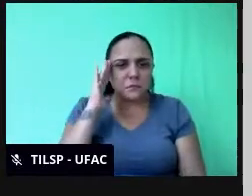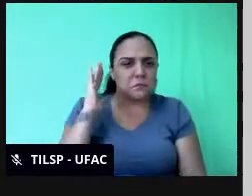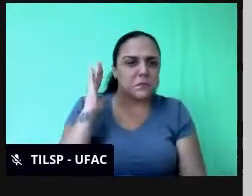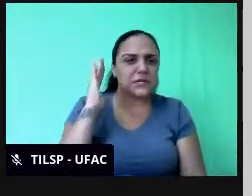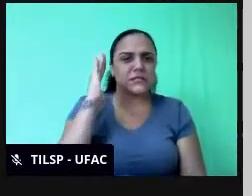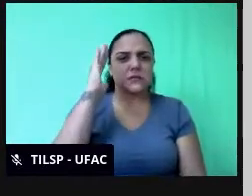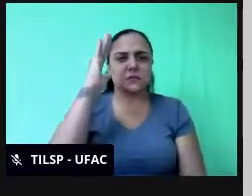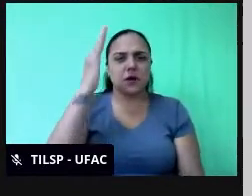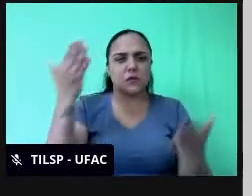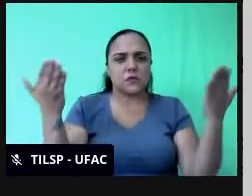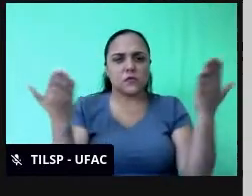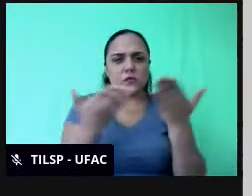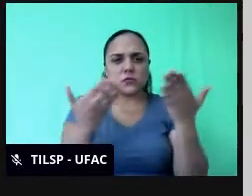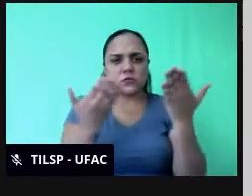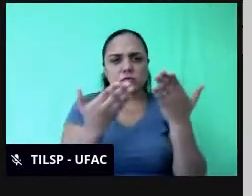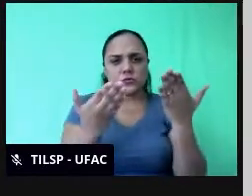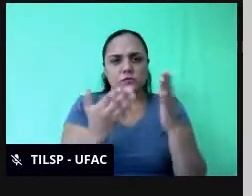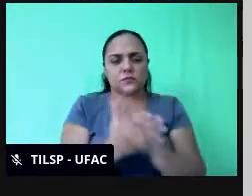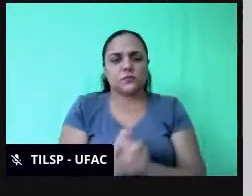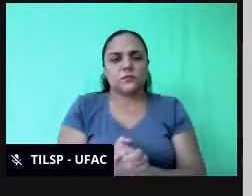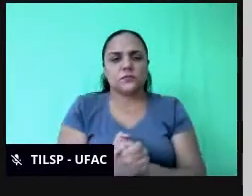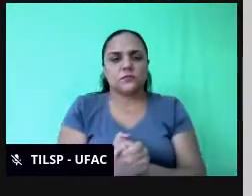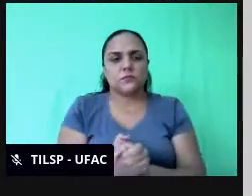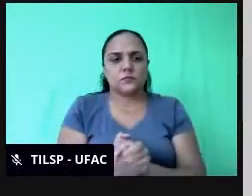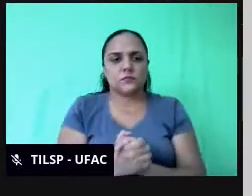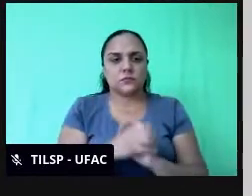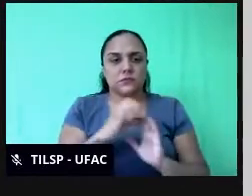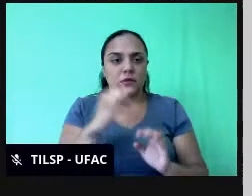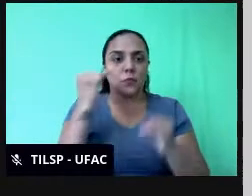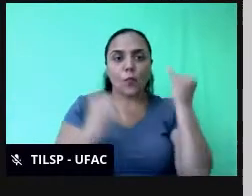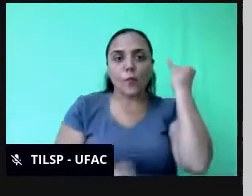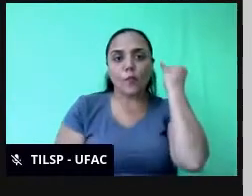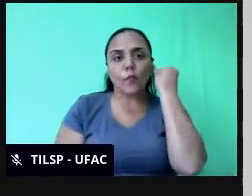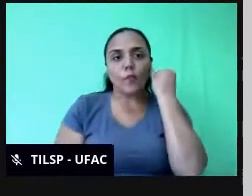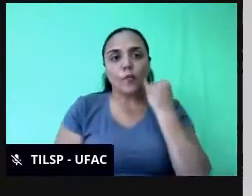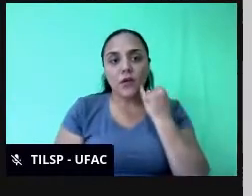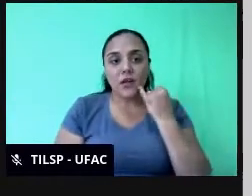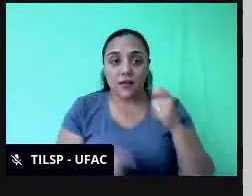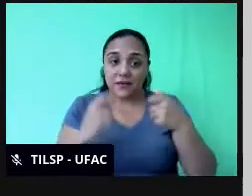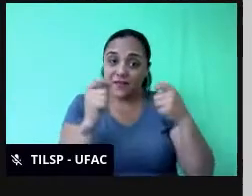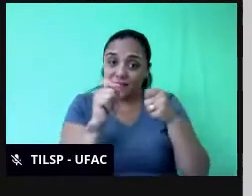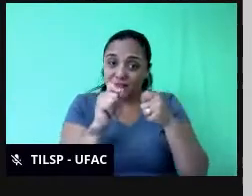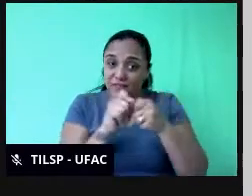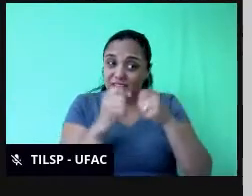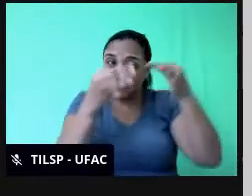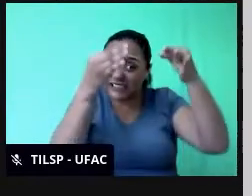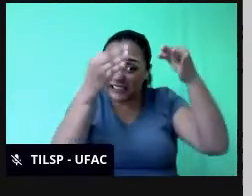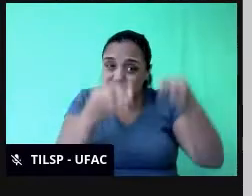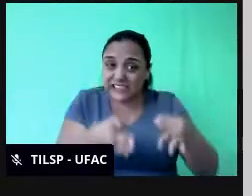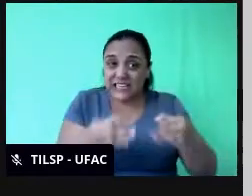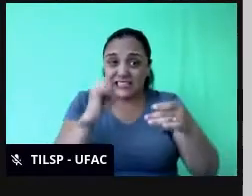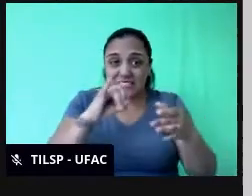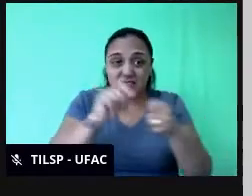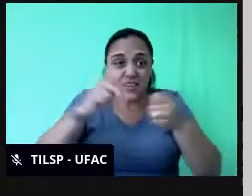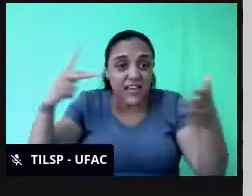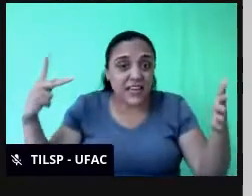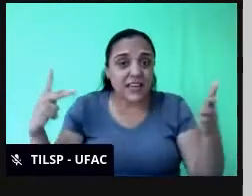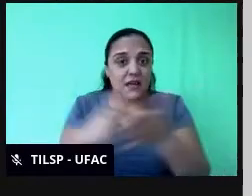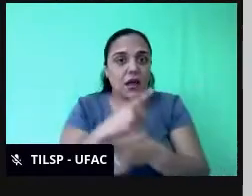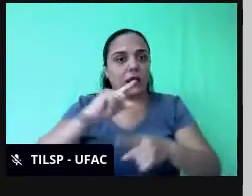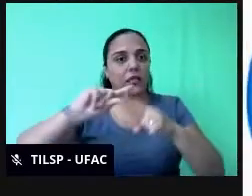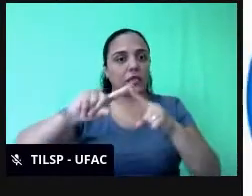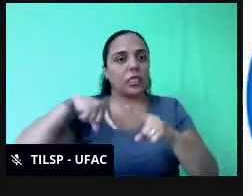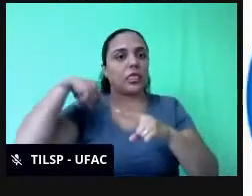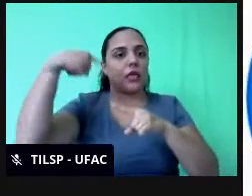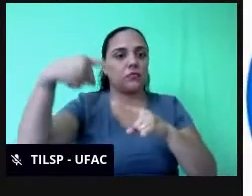falado. Então, se a gente for avaliar dietas vegetarianas mal elaboradas, elas podem proporcionar deficiência